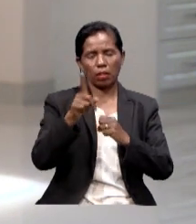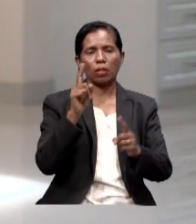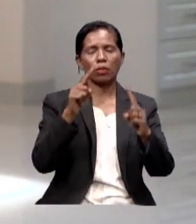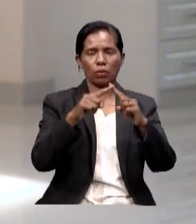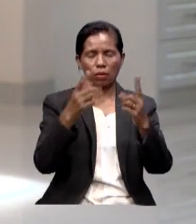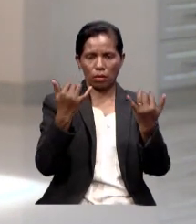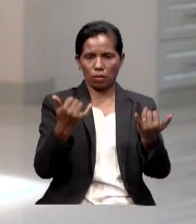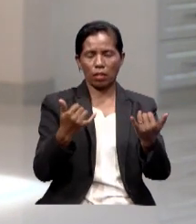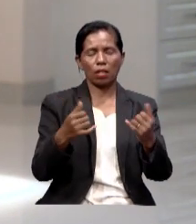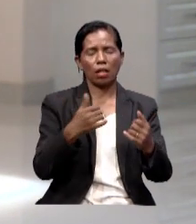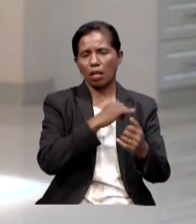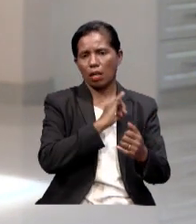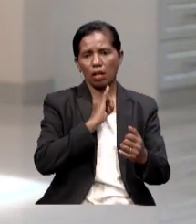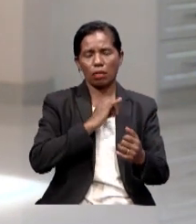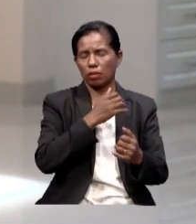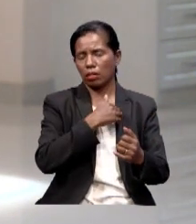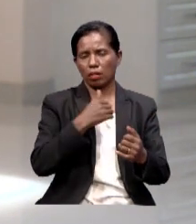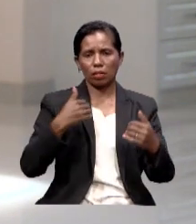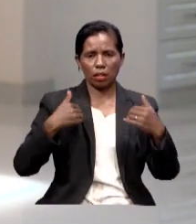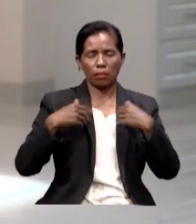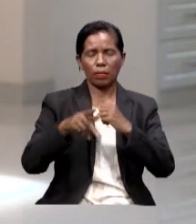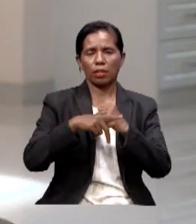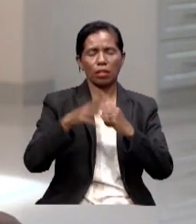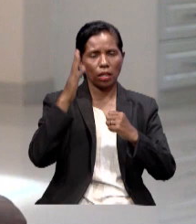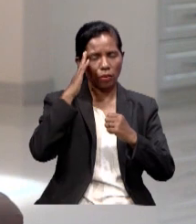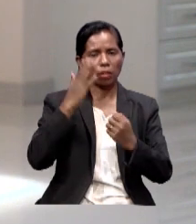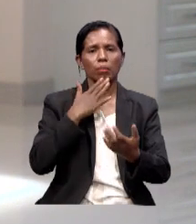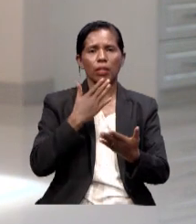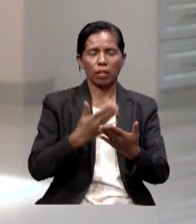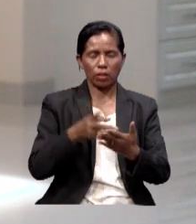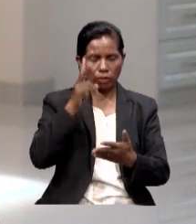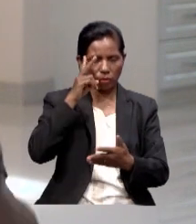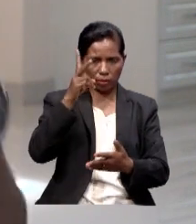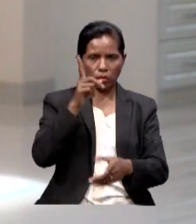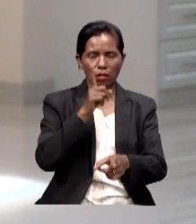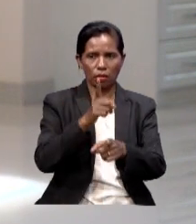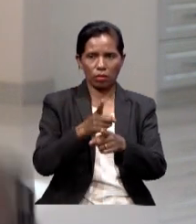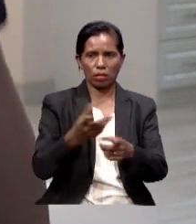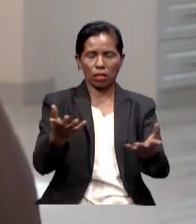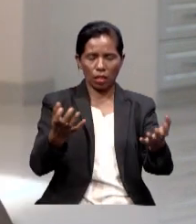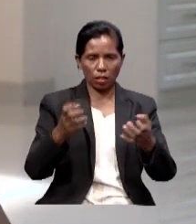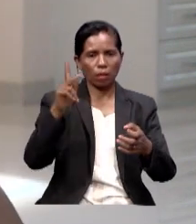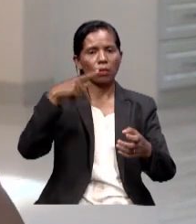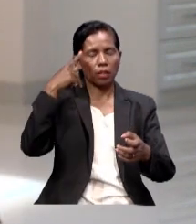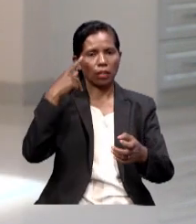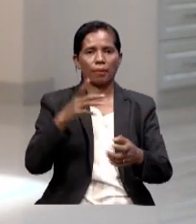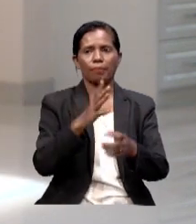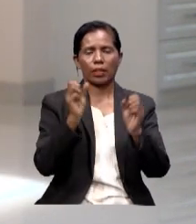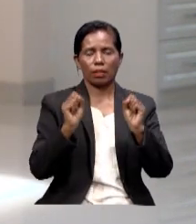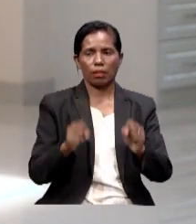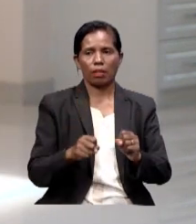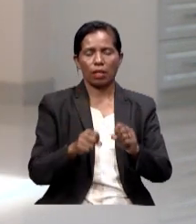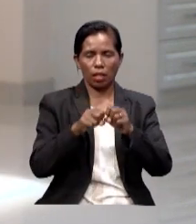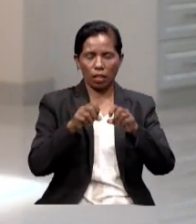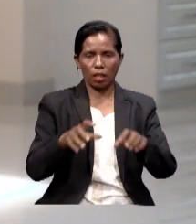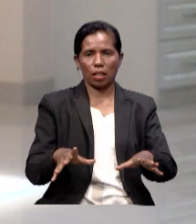iha partido da, iha Hanoi neve mak dia, iha visão da claro, iha vontade político para tu, halakon